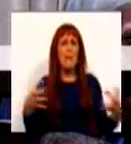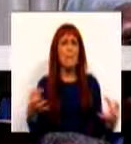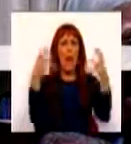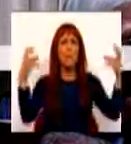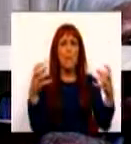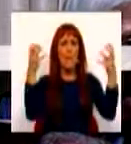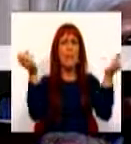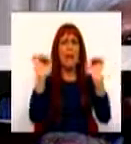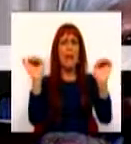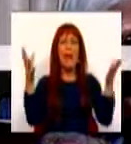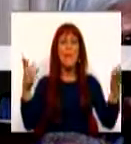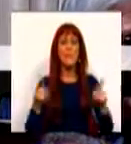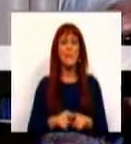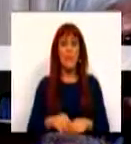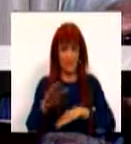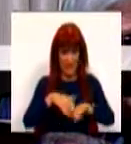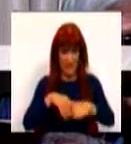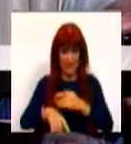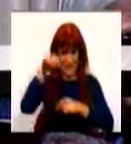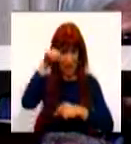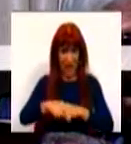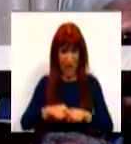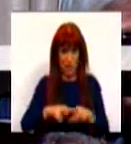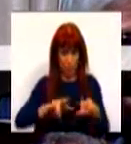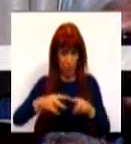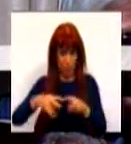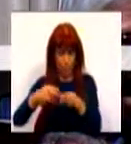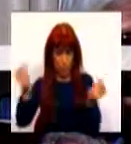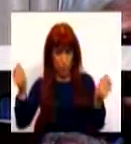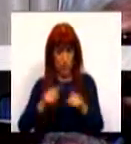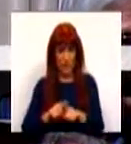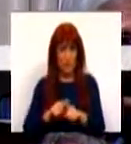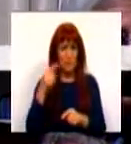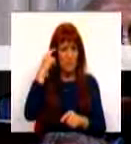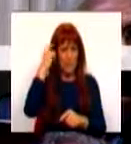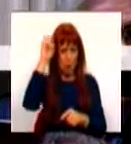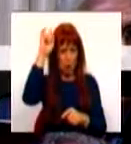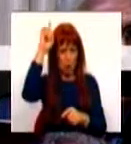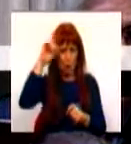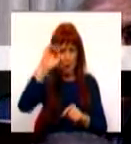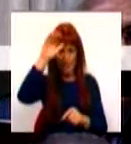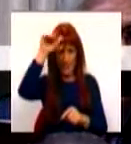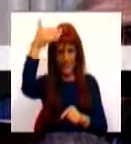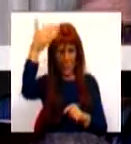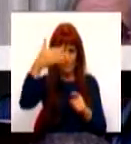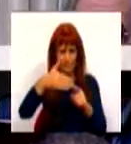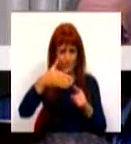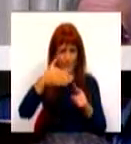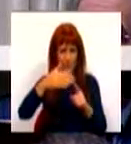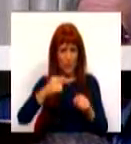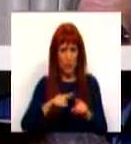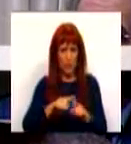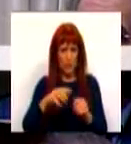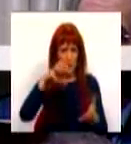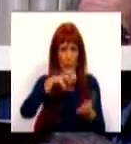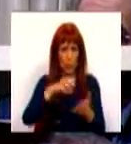conflitualidade. E para se proceder a estes acertos, foram considerados, em primeiro lugar, os